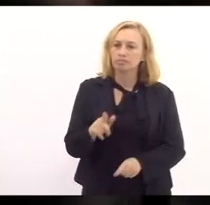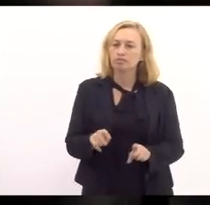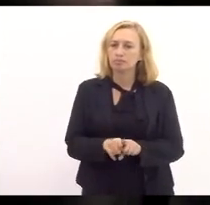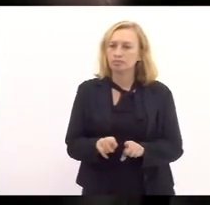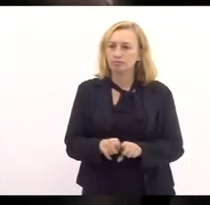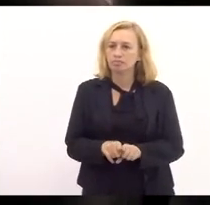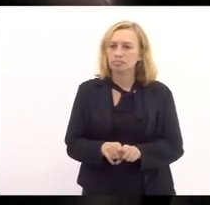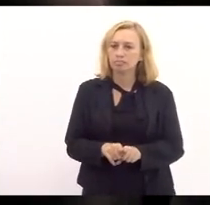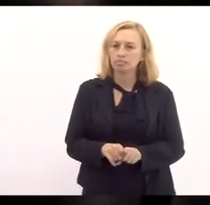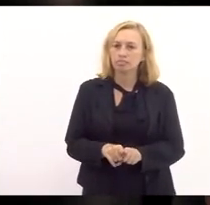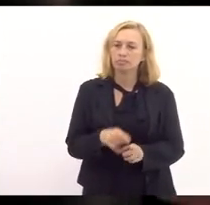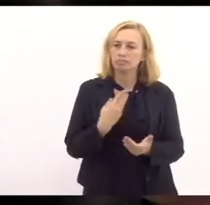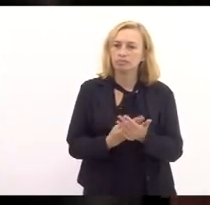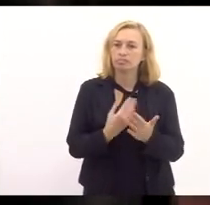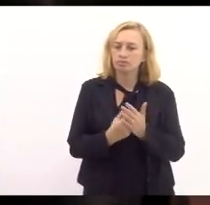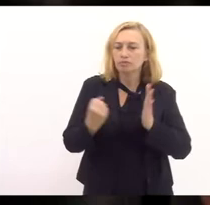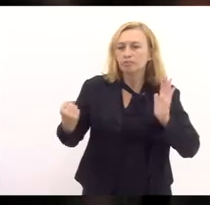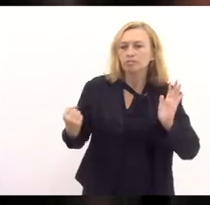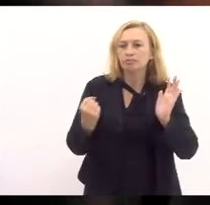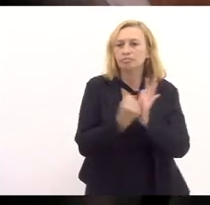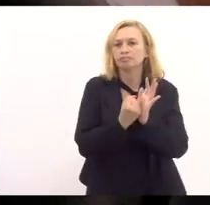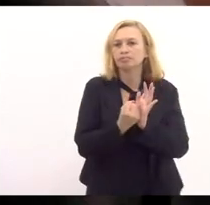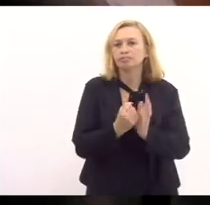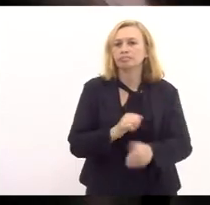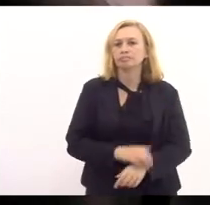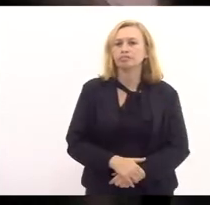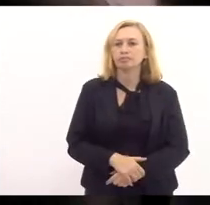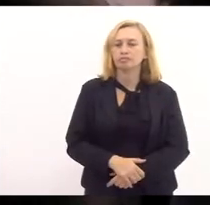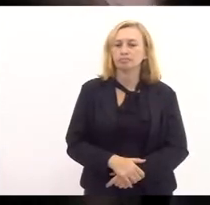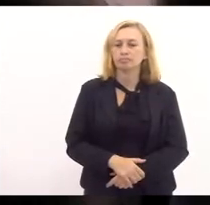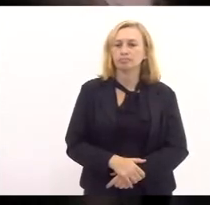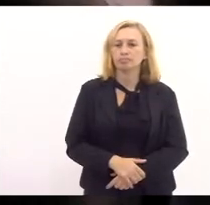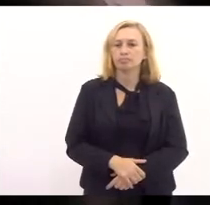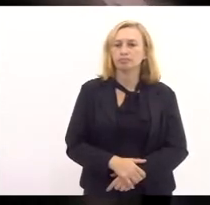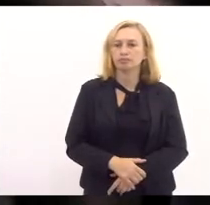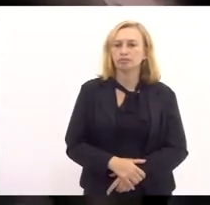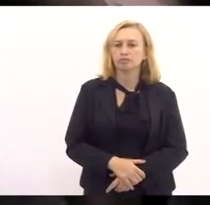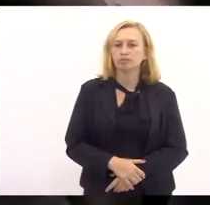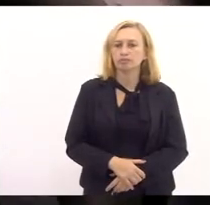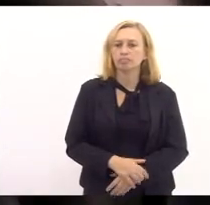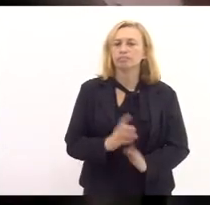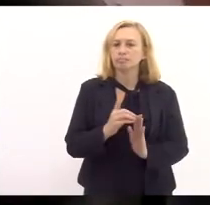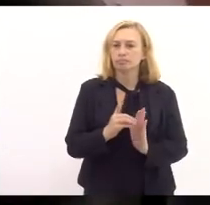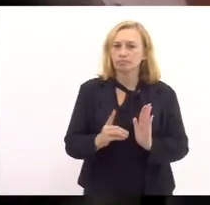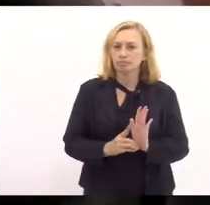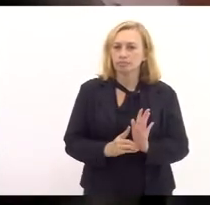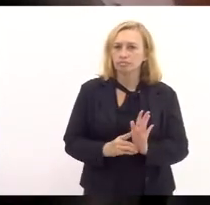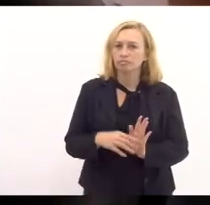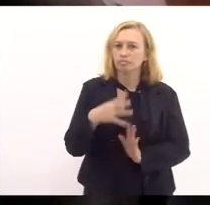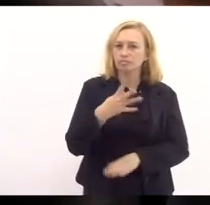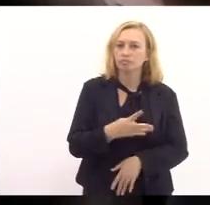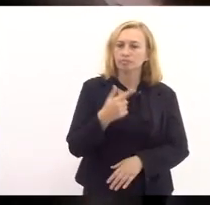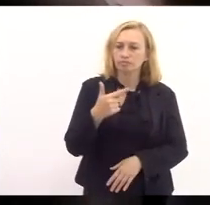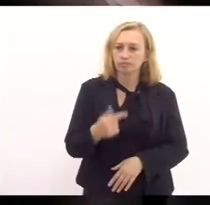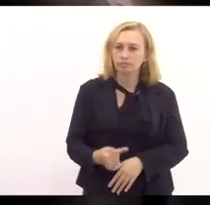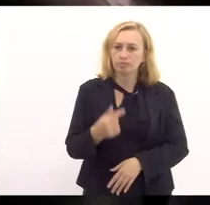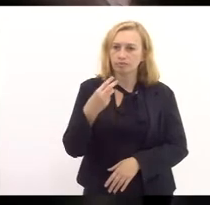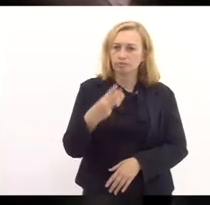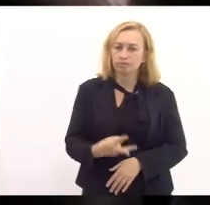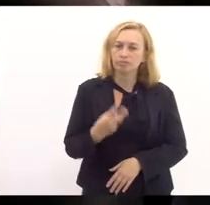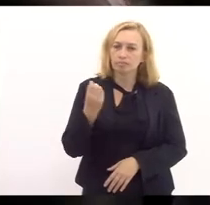recolocado em relação ao estudo de impacto. Isso. Referenciado em função do decreto